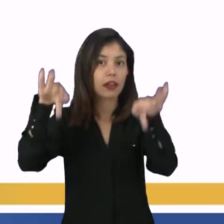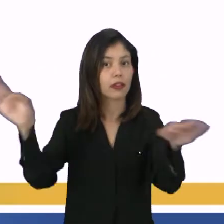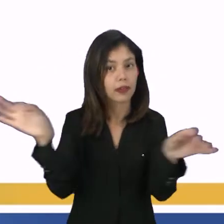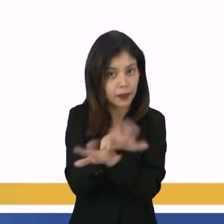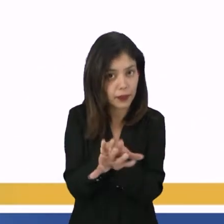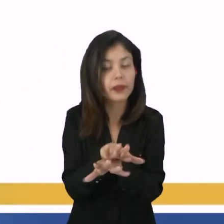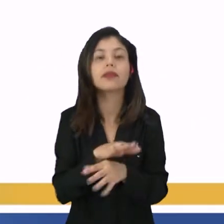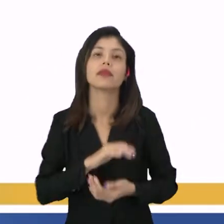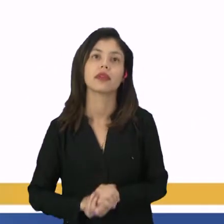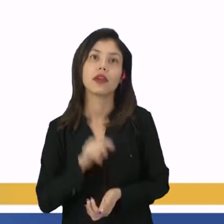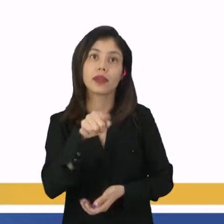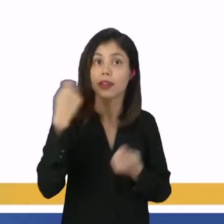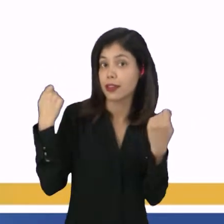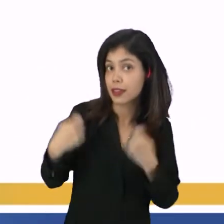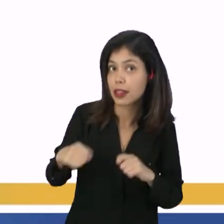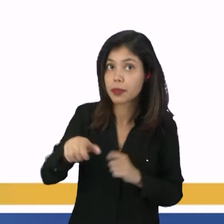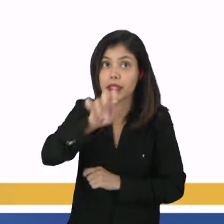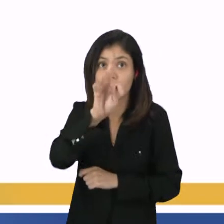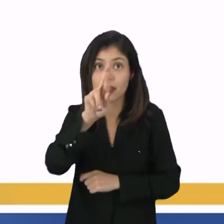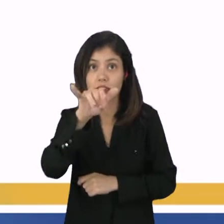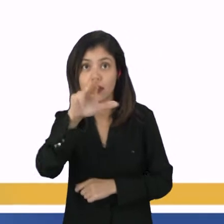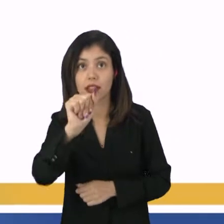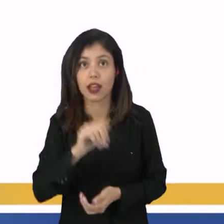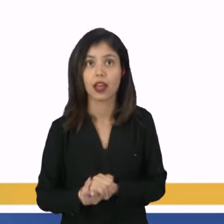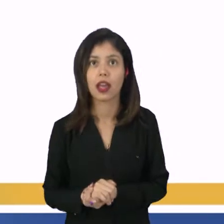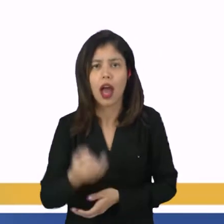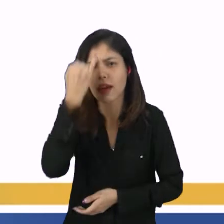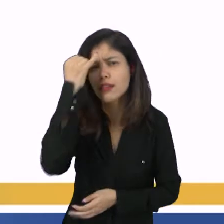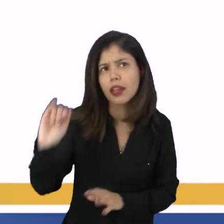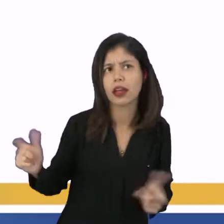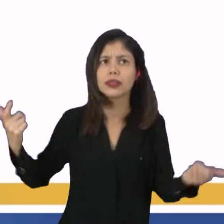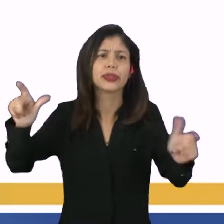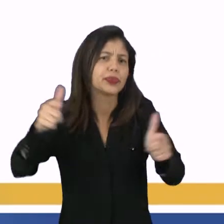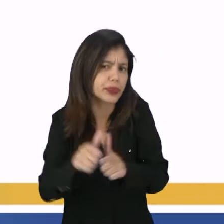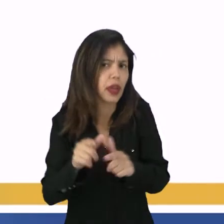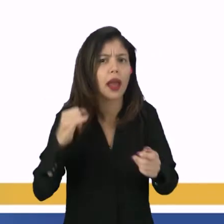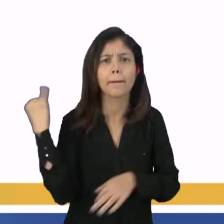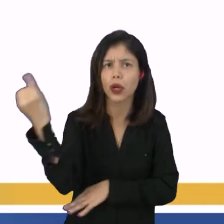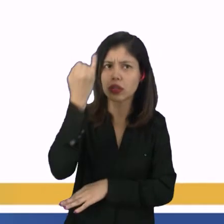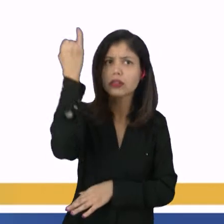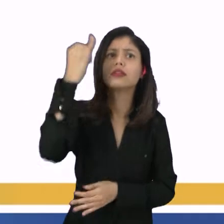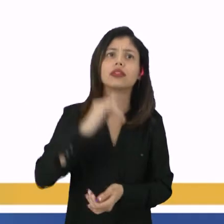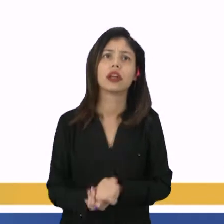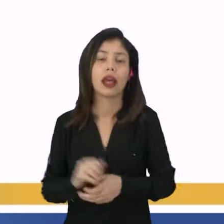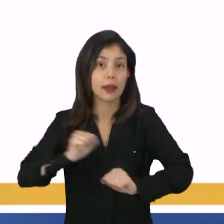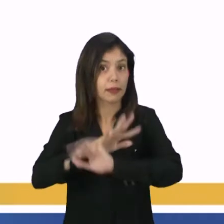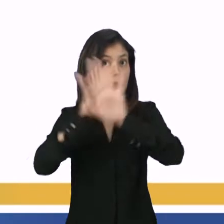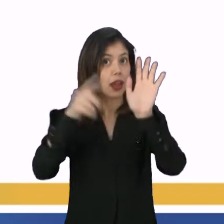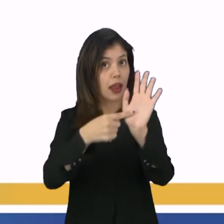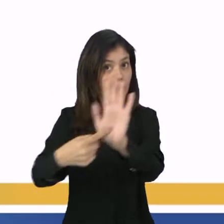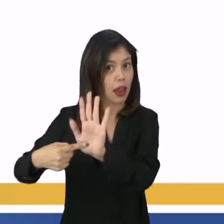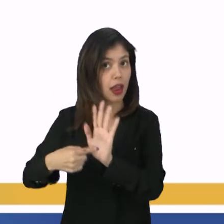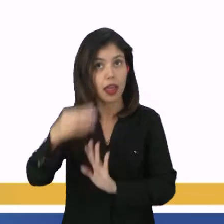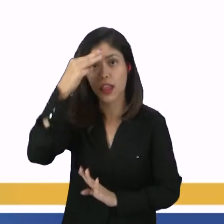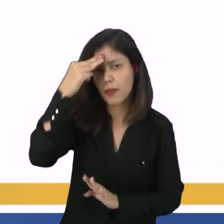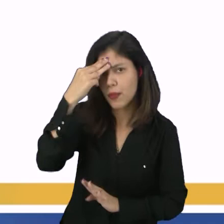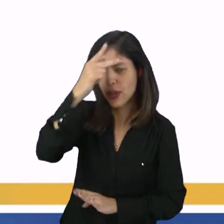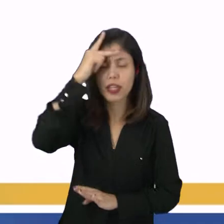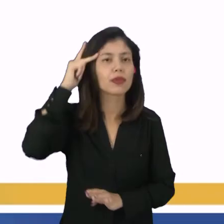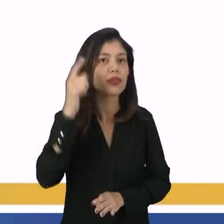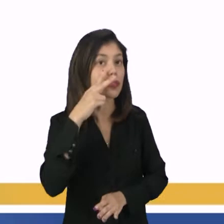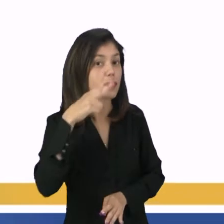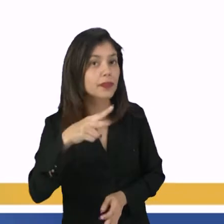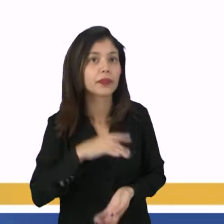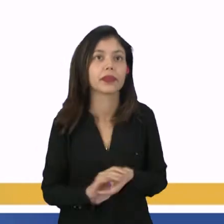e encerramento, você vai sintetizar e salientar as ideias principais, de maneira que fique bem presente na memória dos